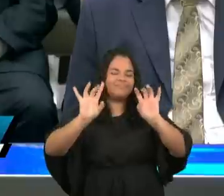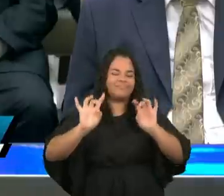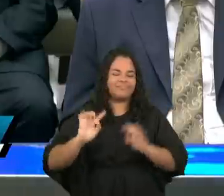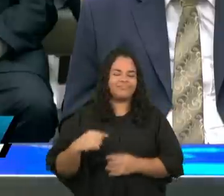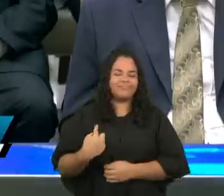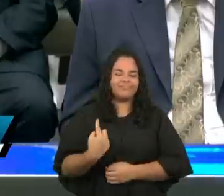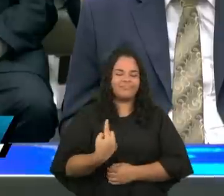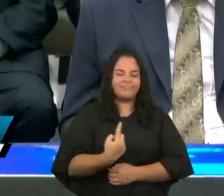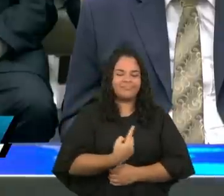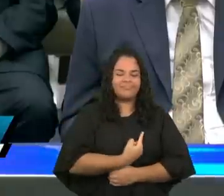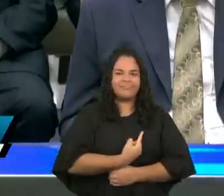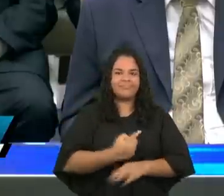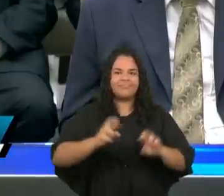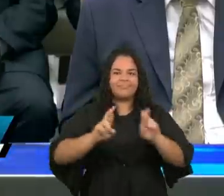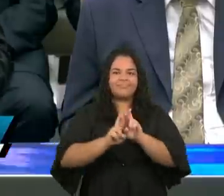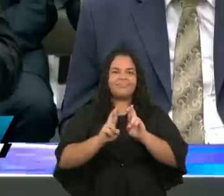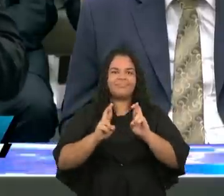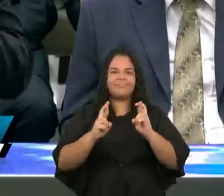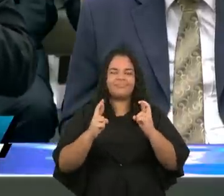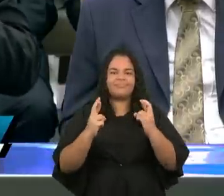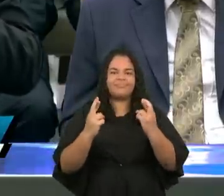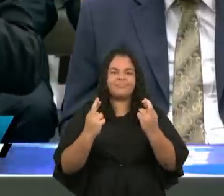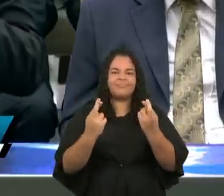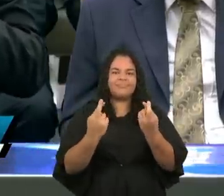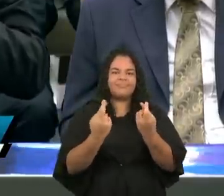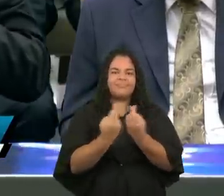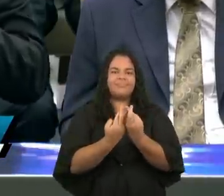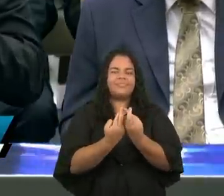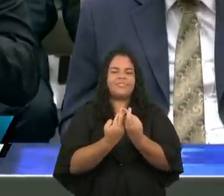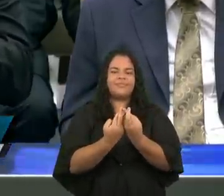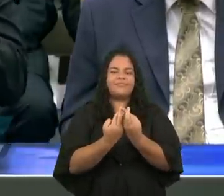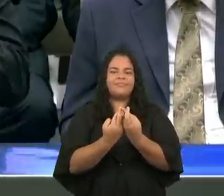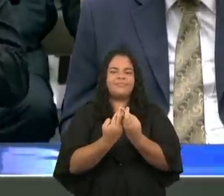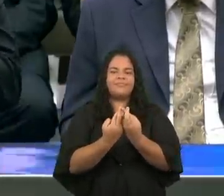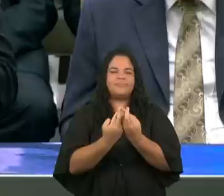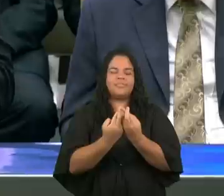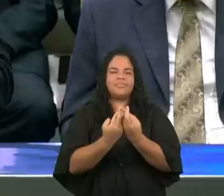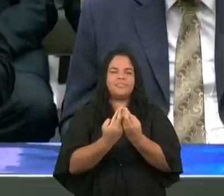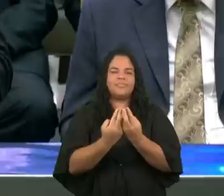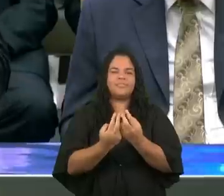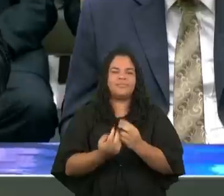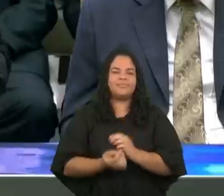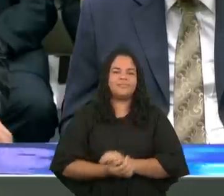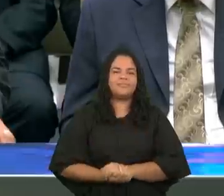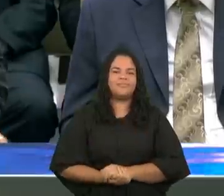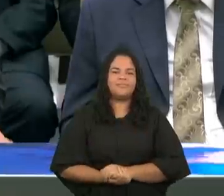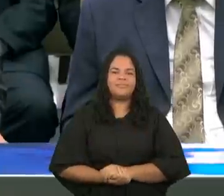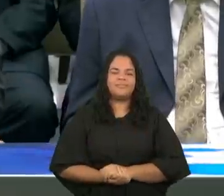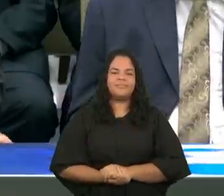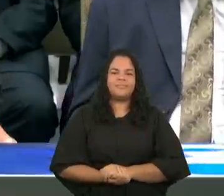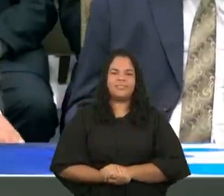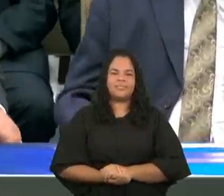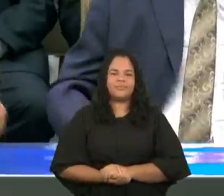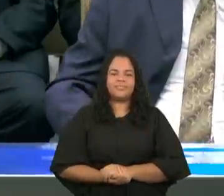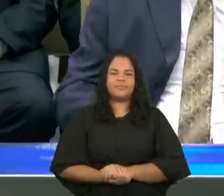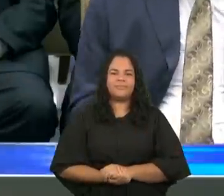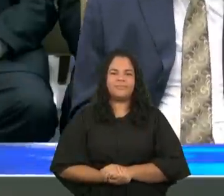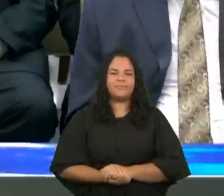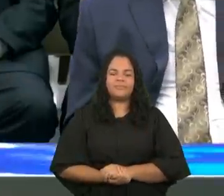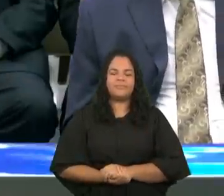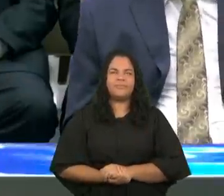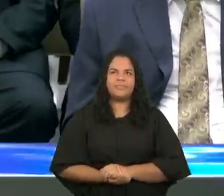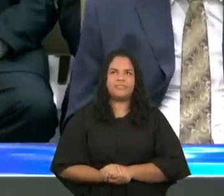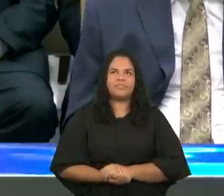reunirmos mais uma vez em um congresso. Depois da pandemia, a gente fica mais grato a Deus